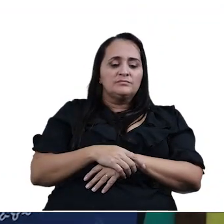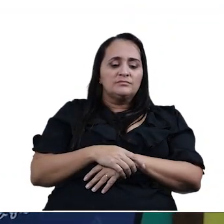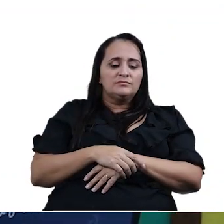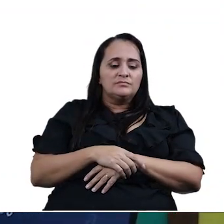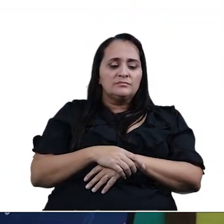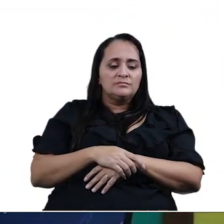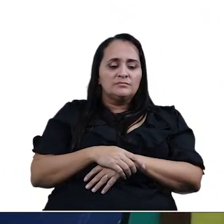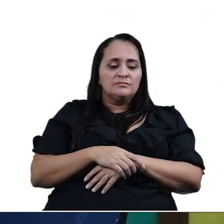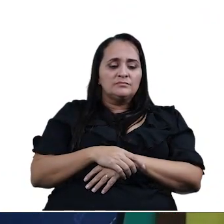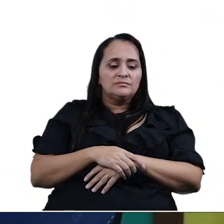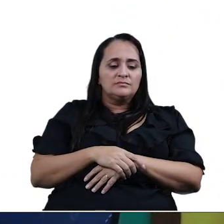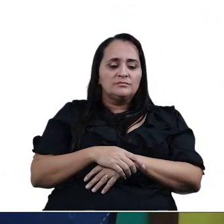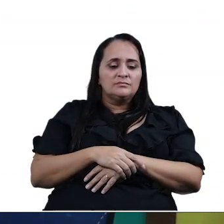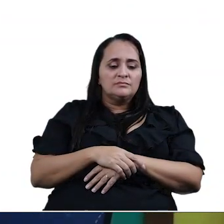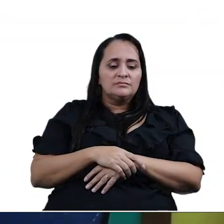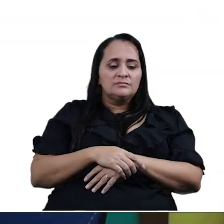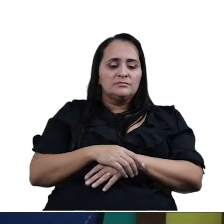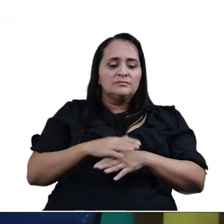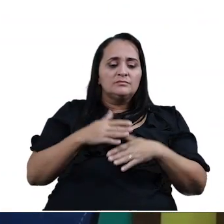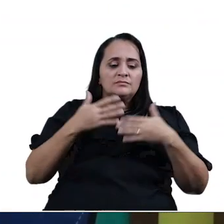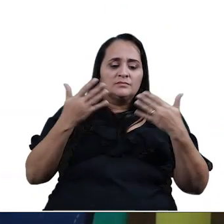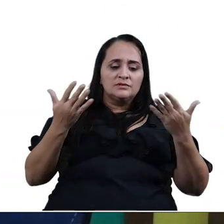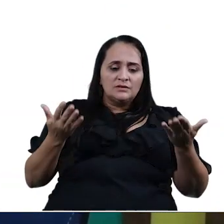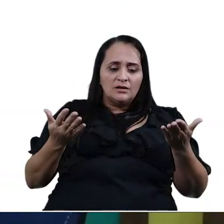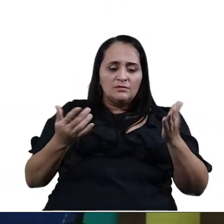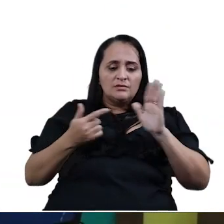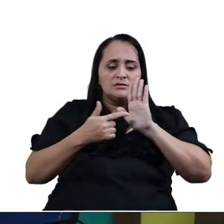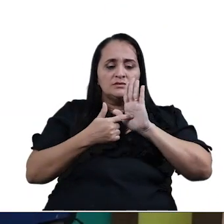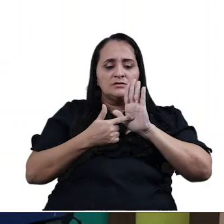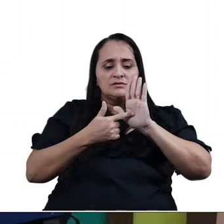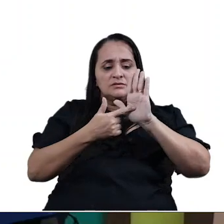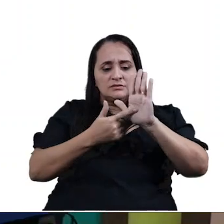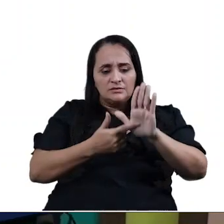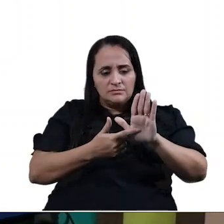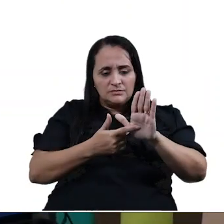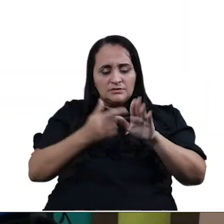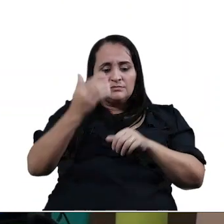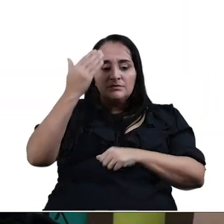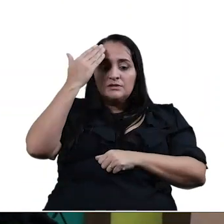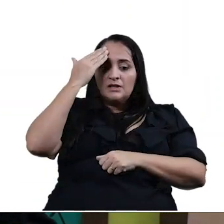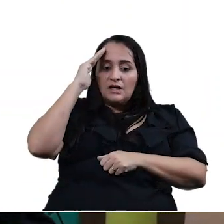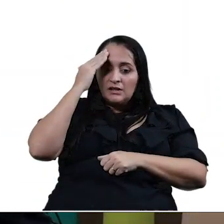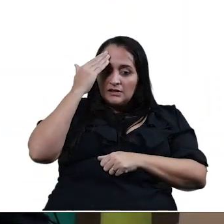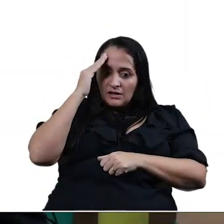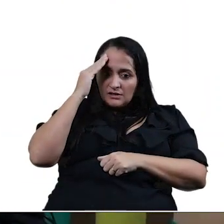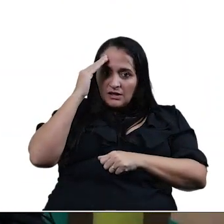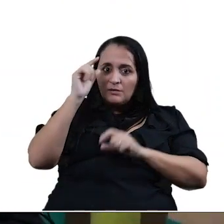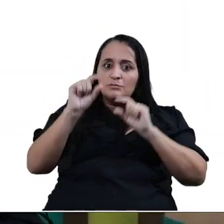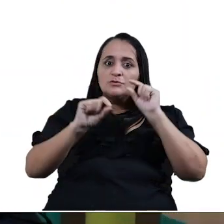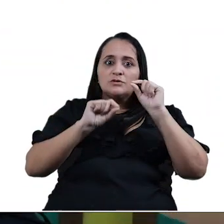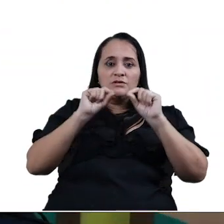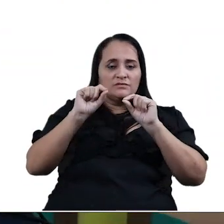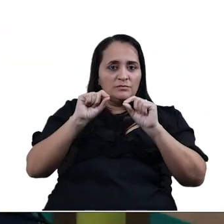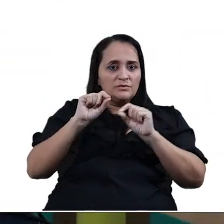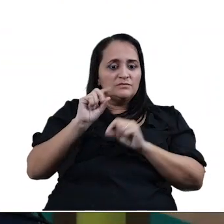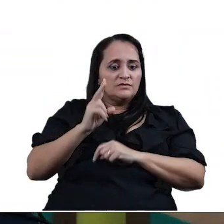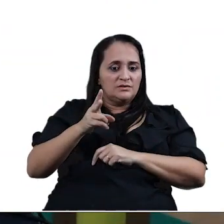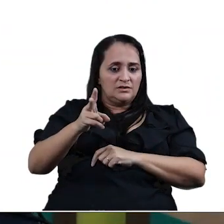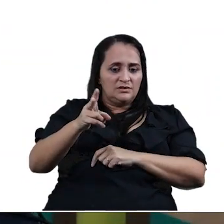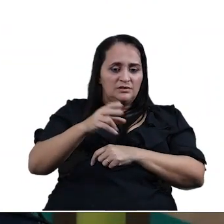unidades? É assim, de forma representativa, para nós entendermos o que vamos ver a